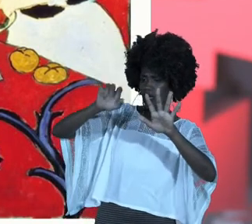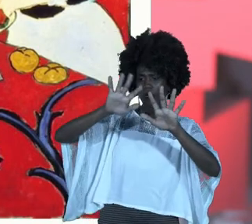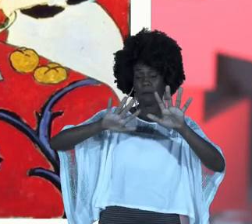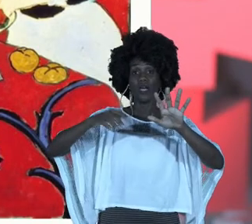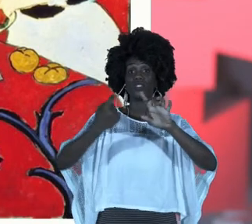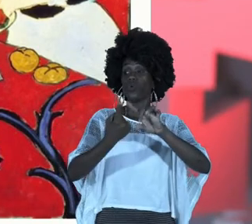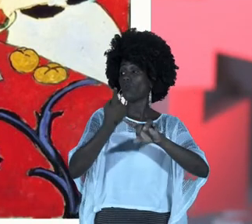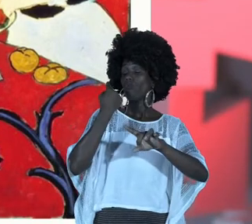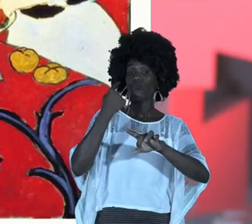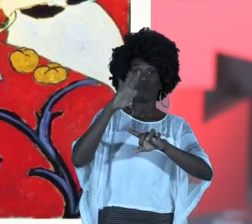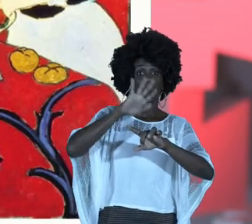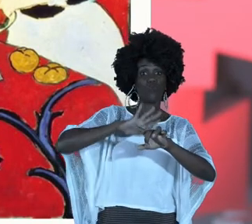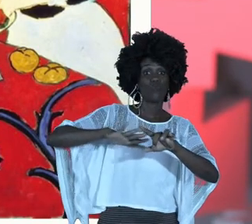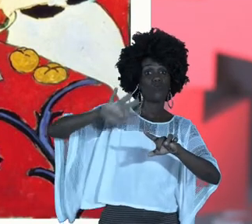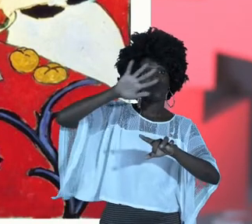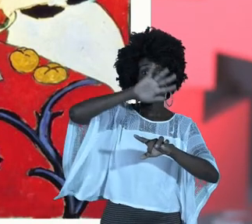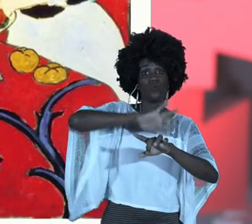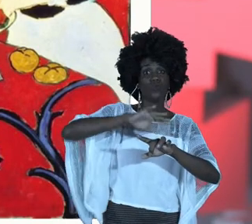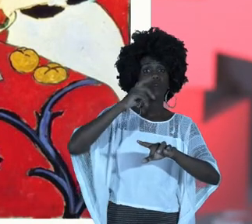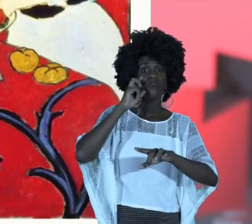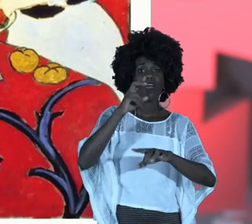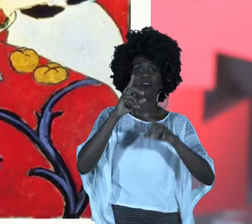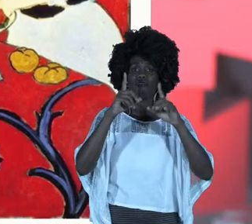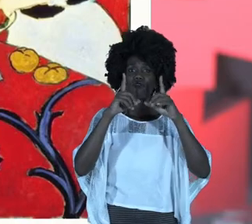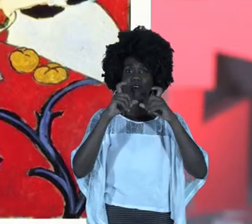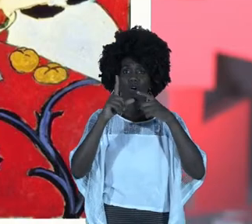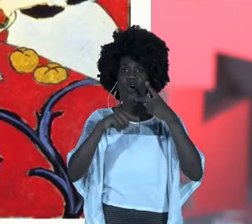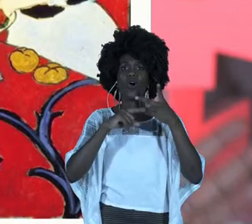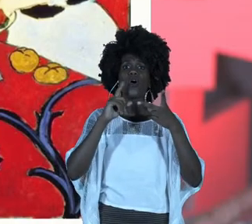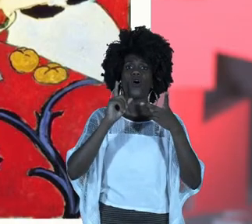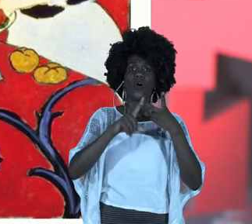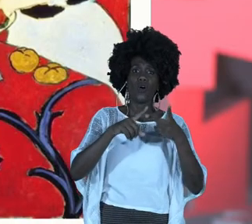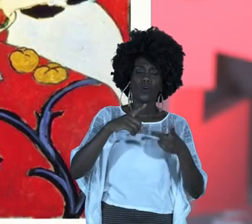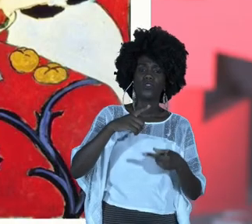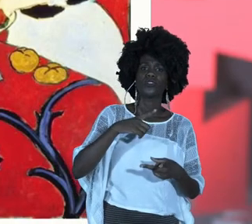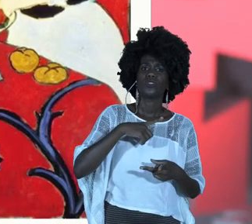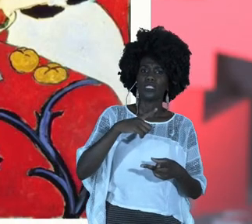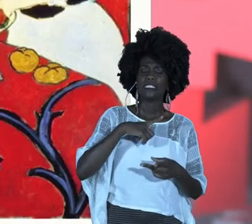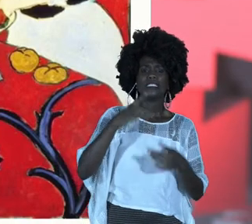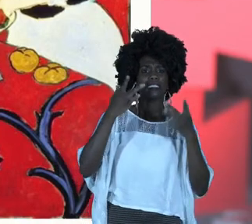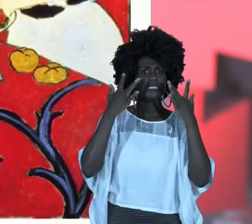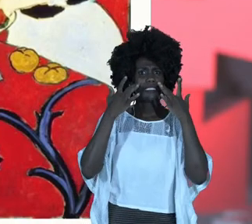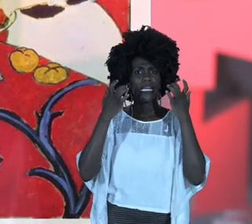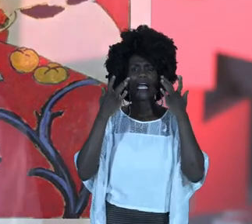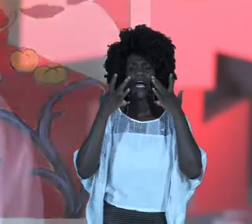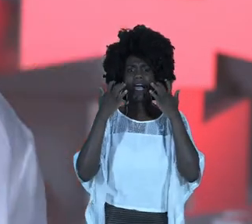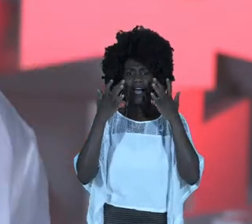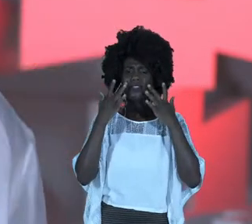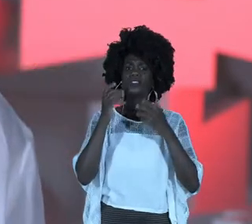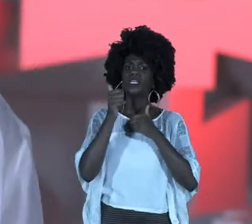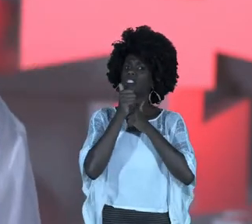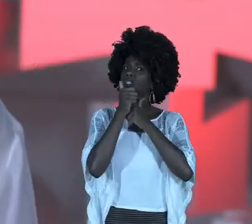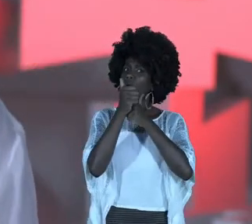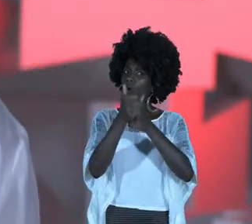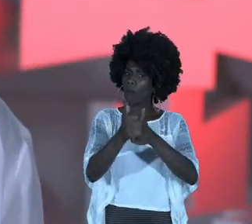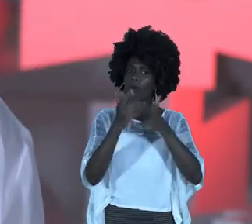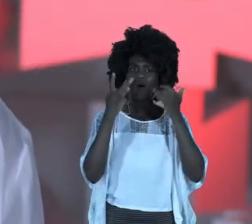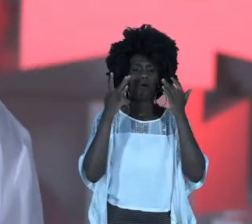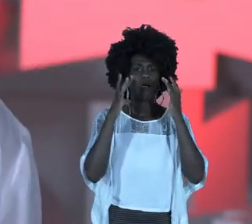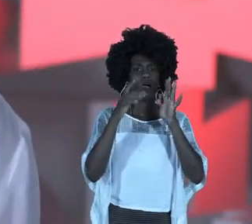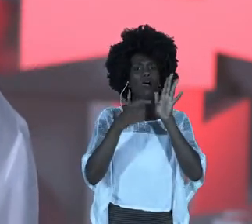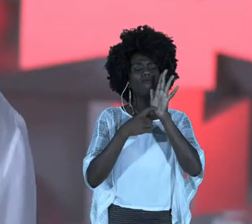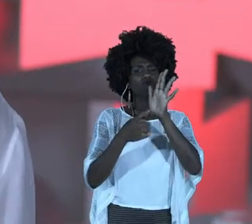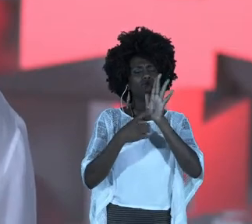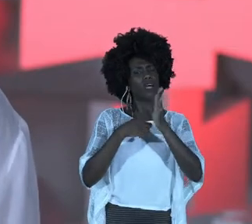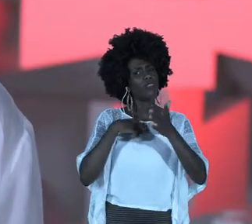imagem, seja ela de fotografia, de cinema, teatro, quando a gente compõe imagem, compõe uma